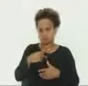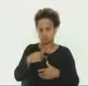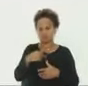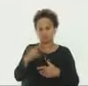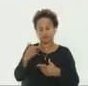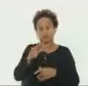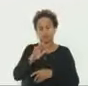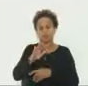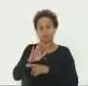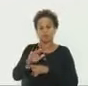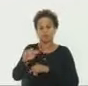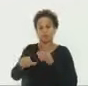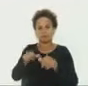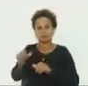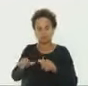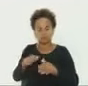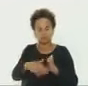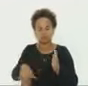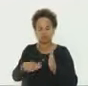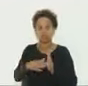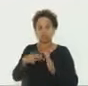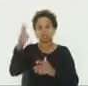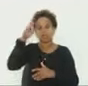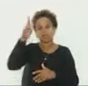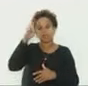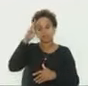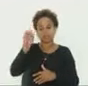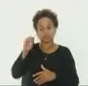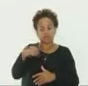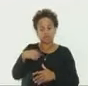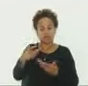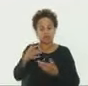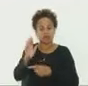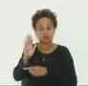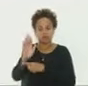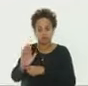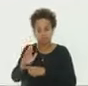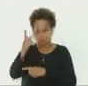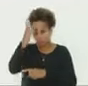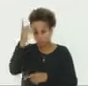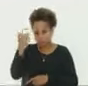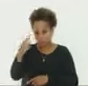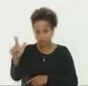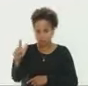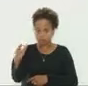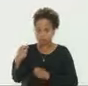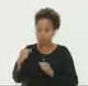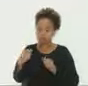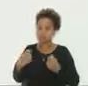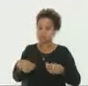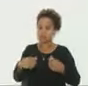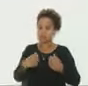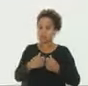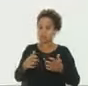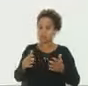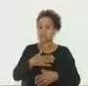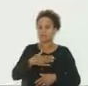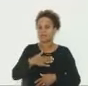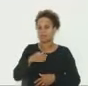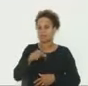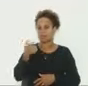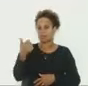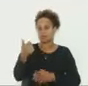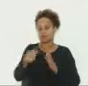A lembrança de que se eu quisesse ajudar alguém, seria por mim que deveria ter começado.